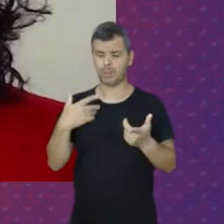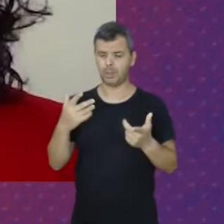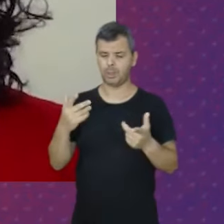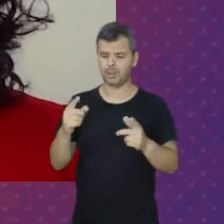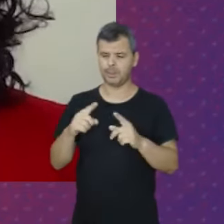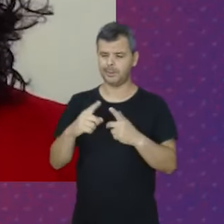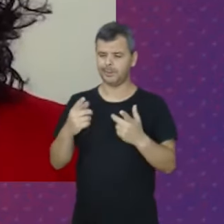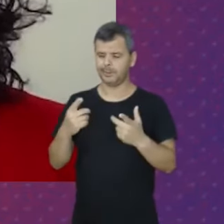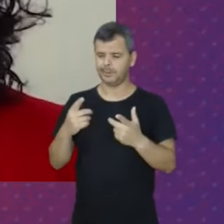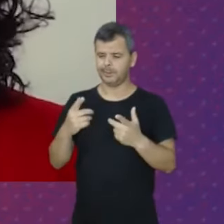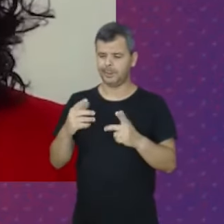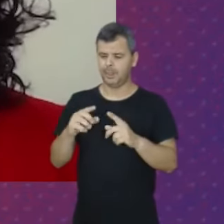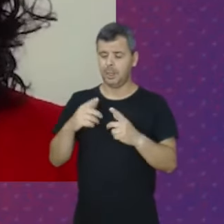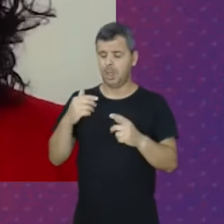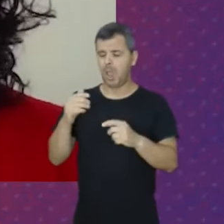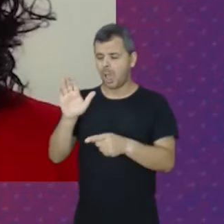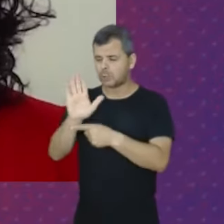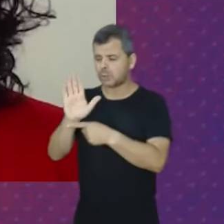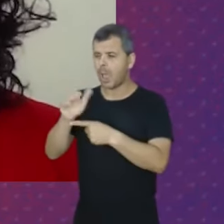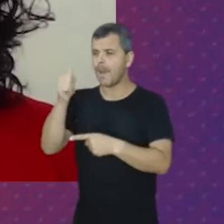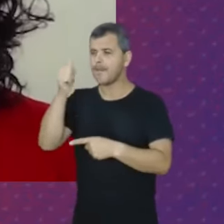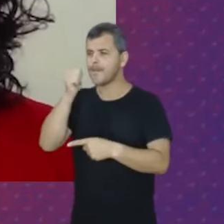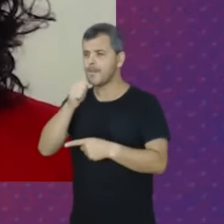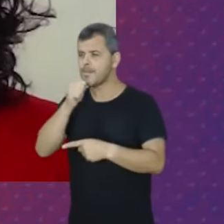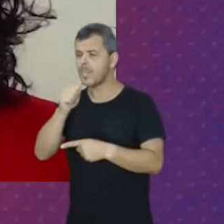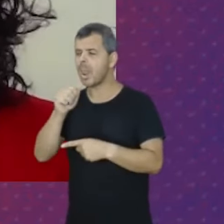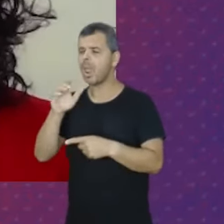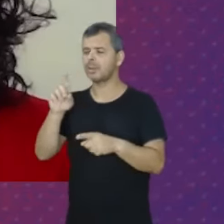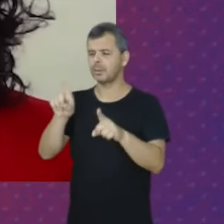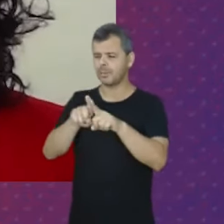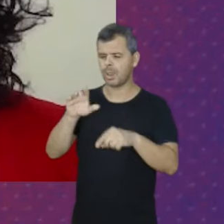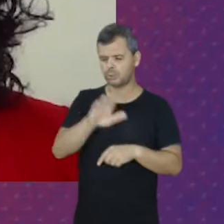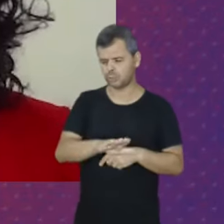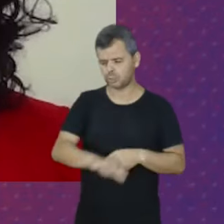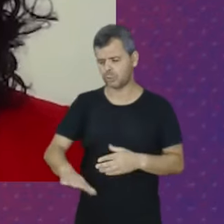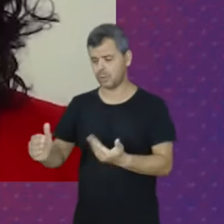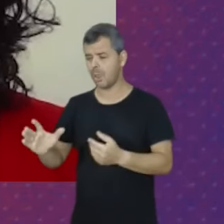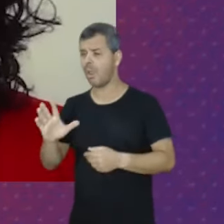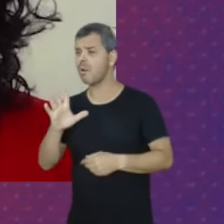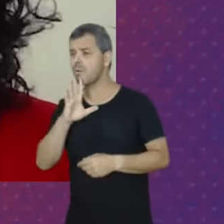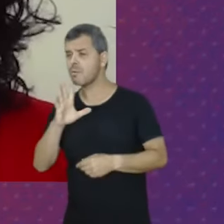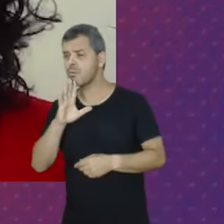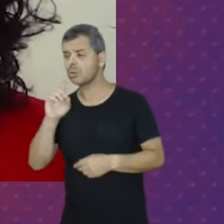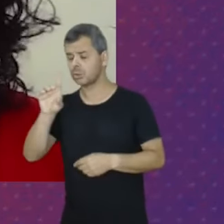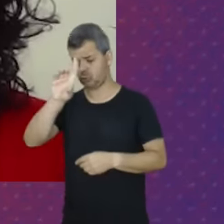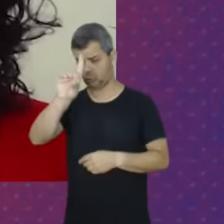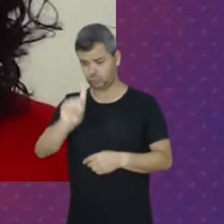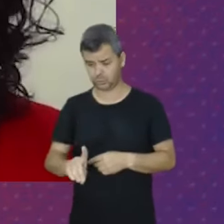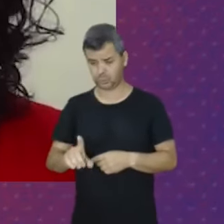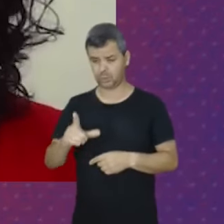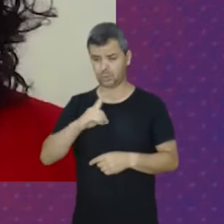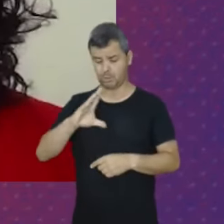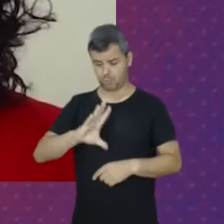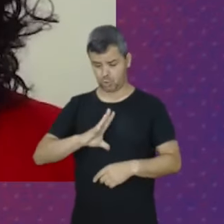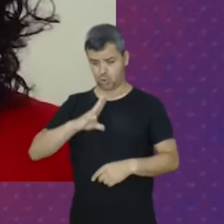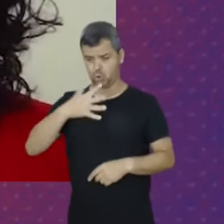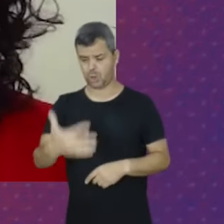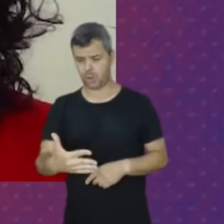emancipar mulheres, ajudar crianças e adolescentes a conhecerem mais os seus direitos e terem